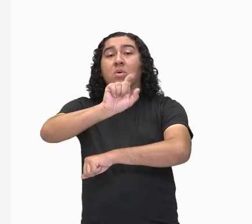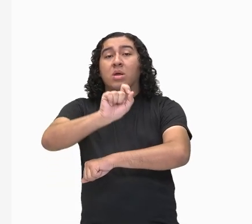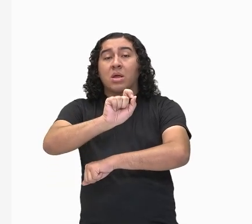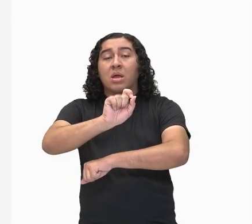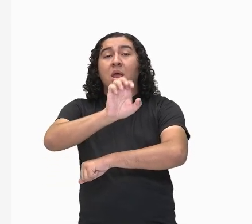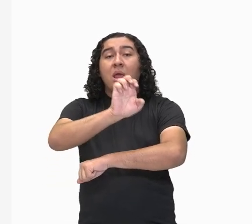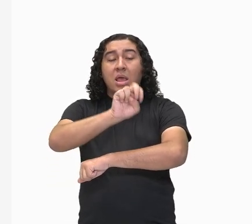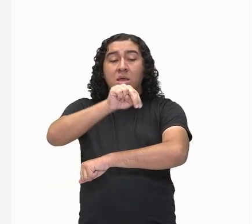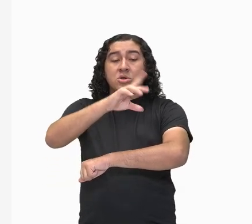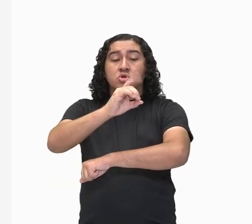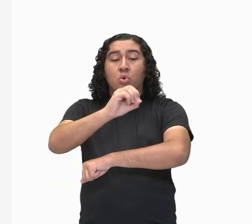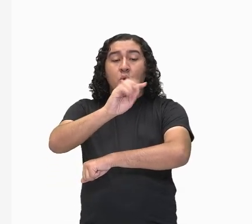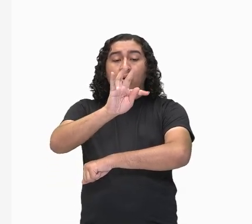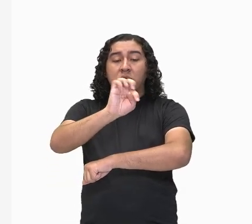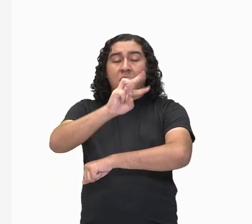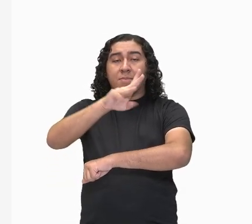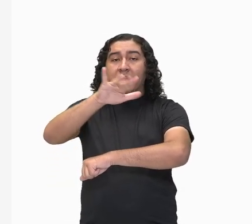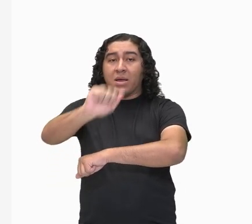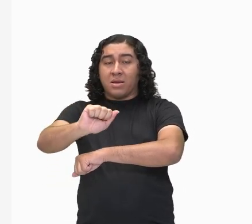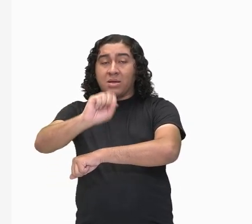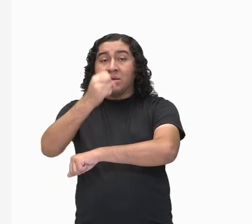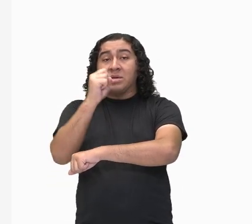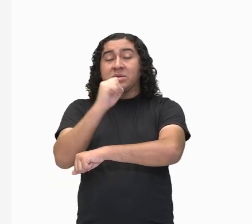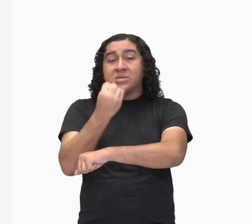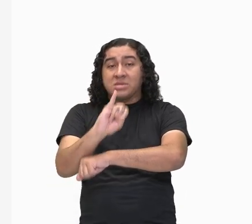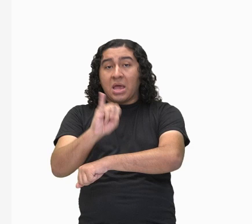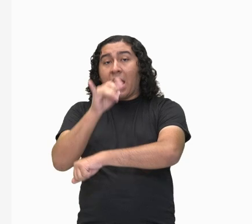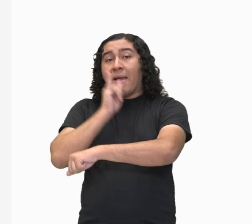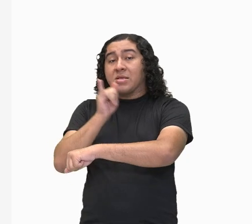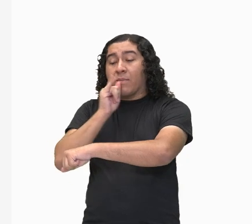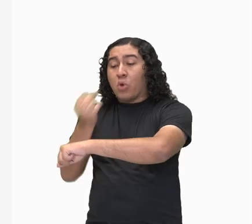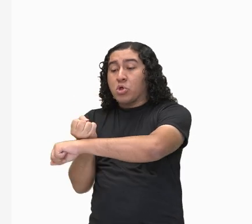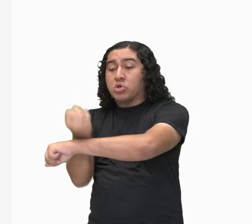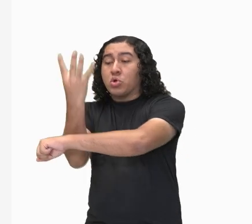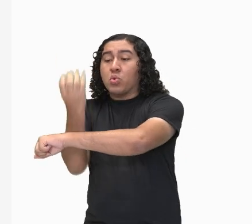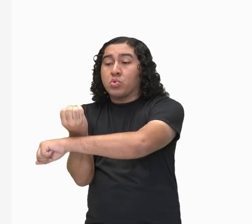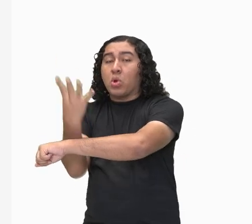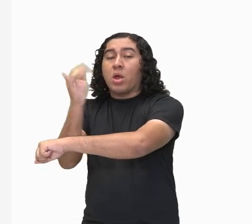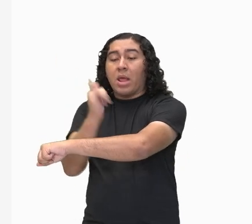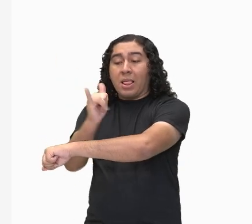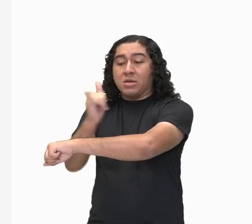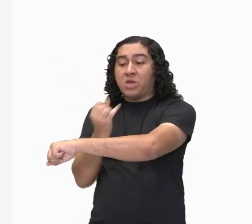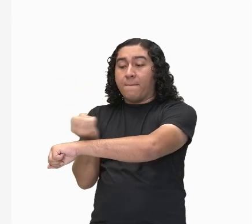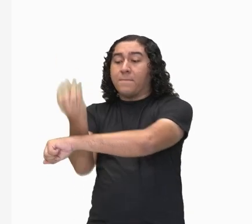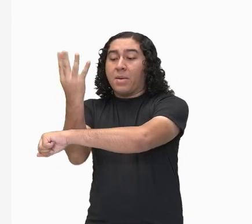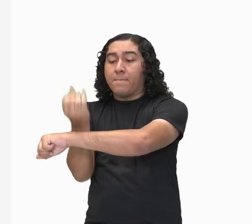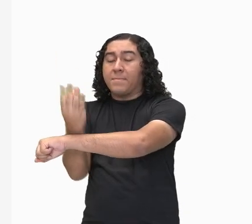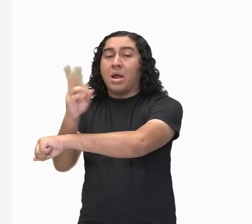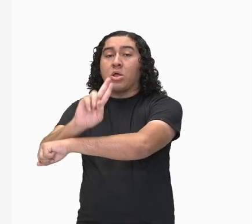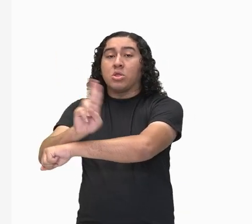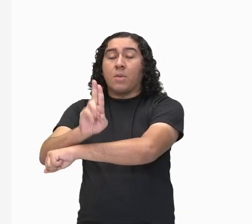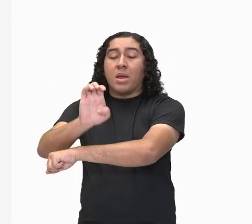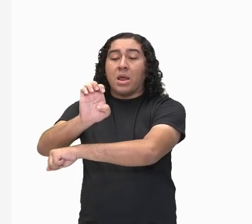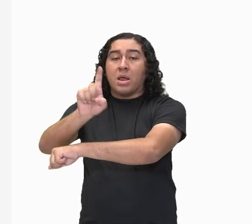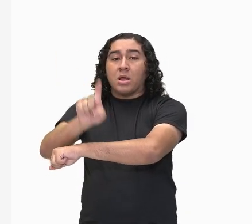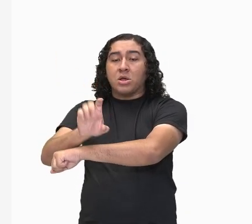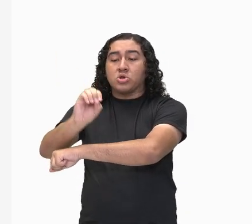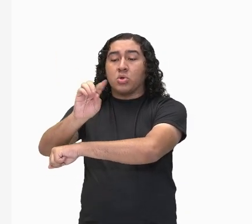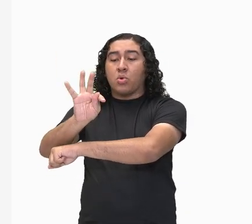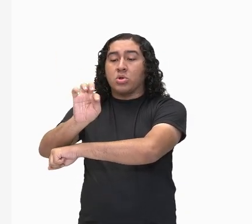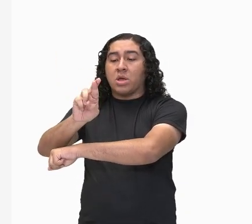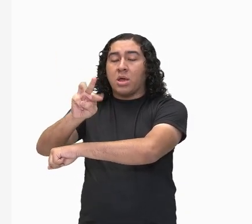reações endotérmicas. Quando a gente fala da liberação de energia, a gente fala de